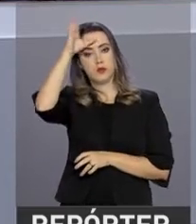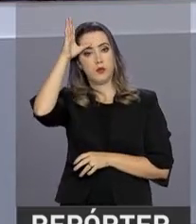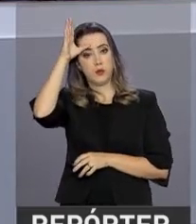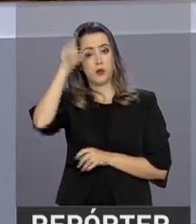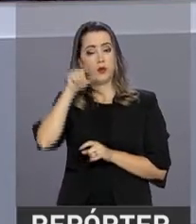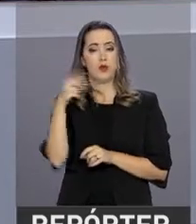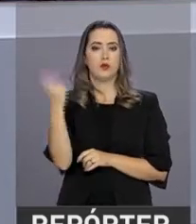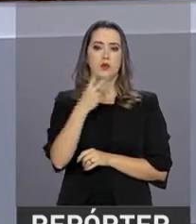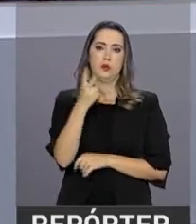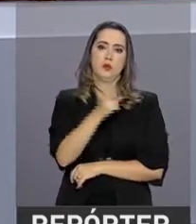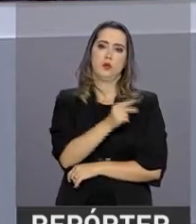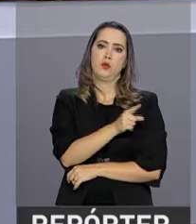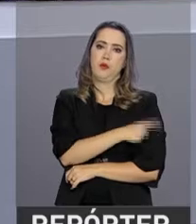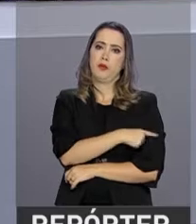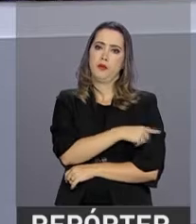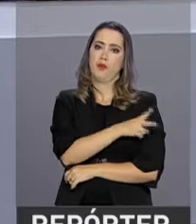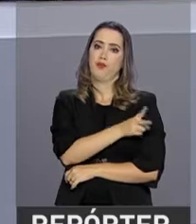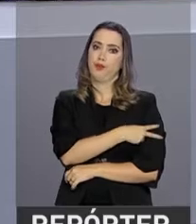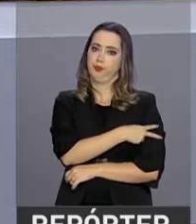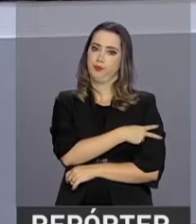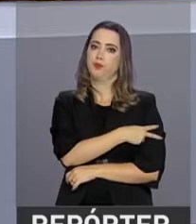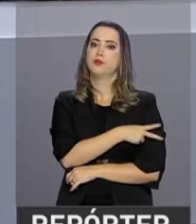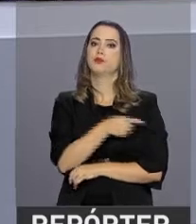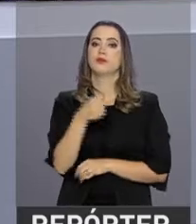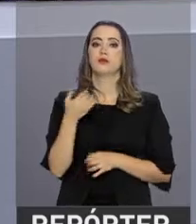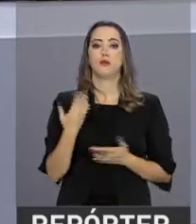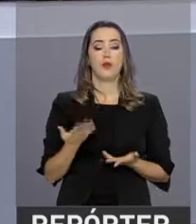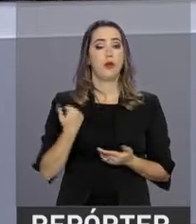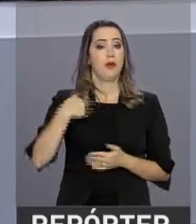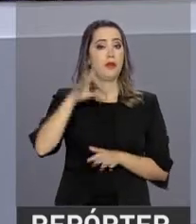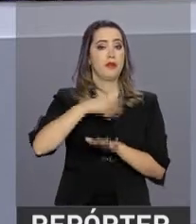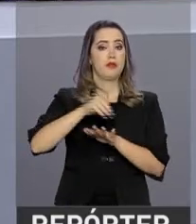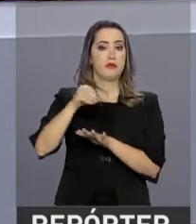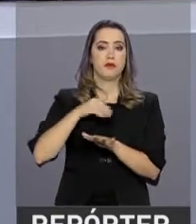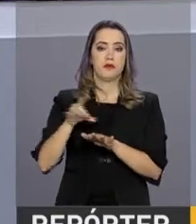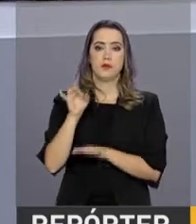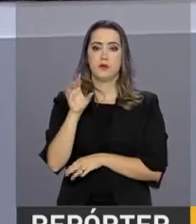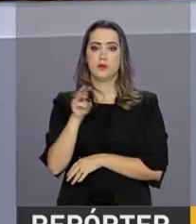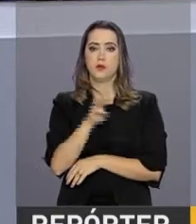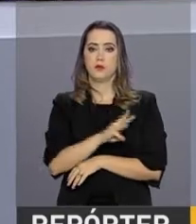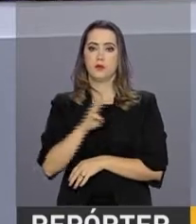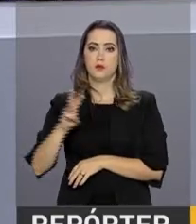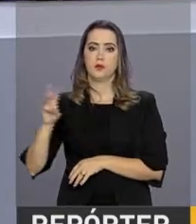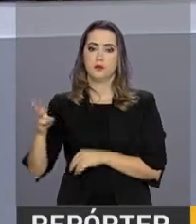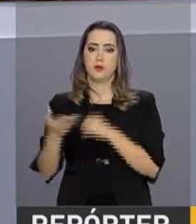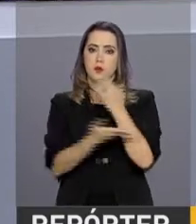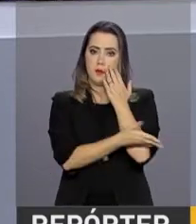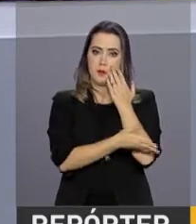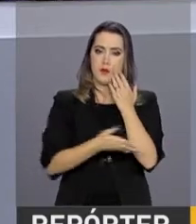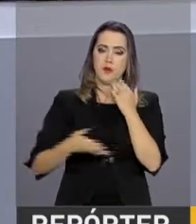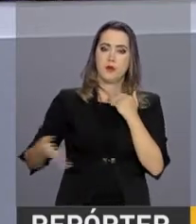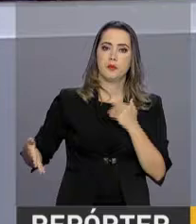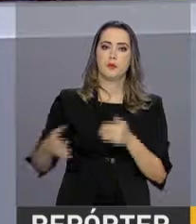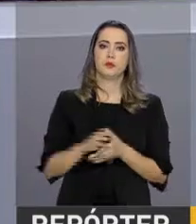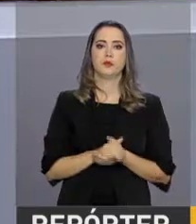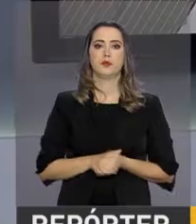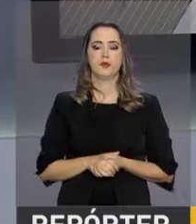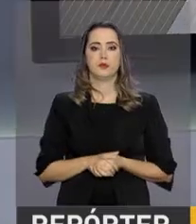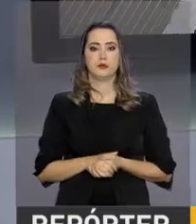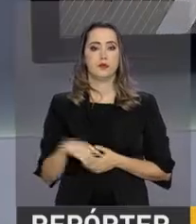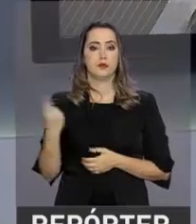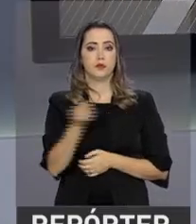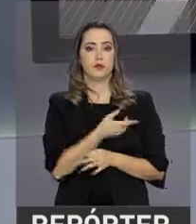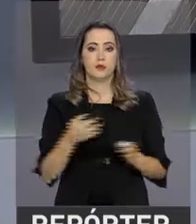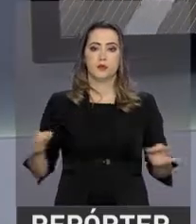matriculados nos dois primeiros anos do ensino fundamental. Para mais informações, basta acessar o site do Ministério da Educação.